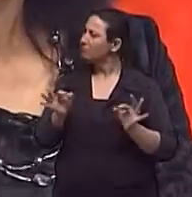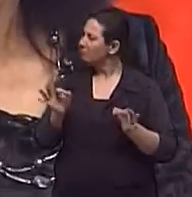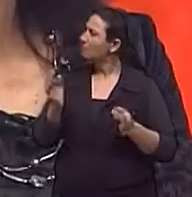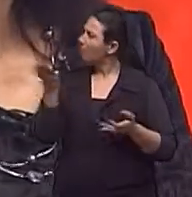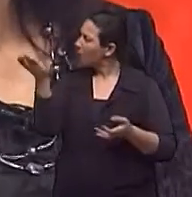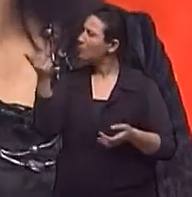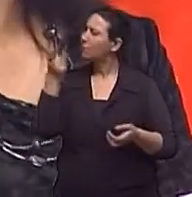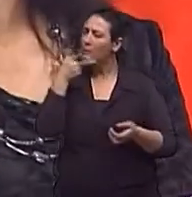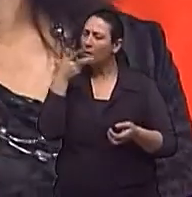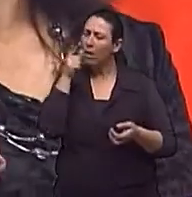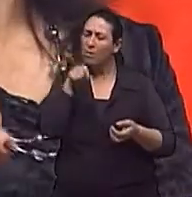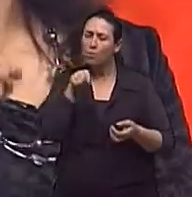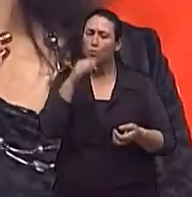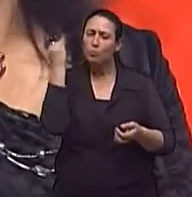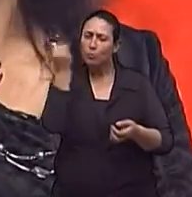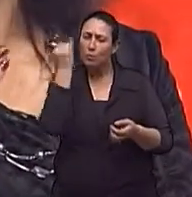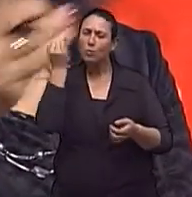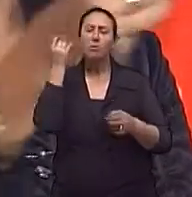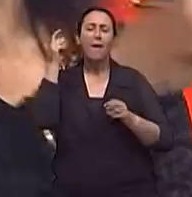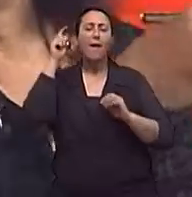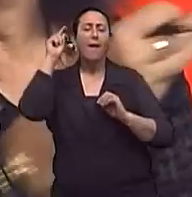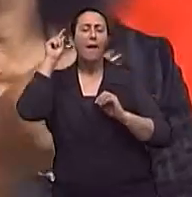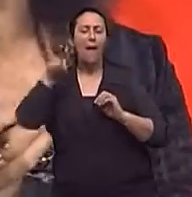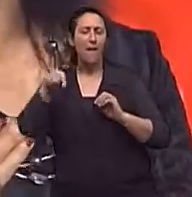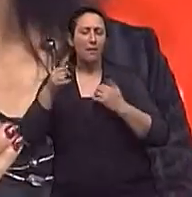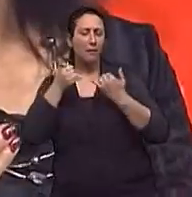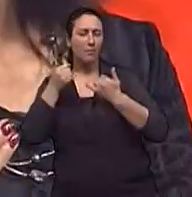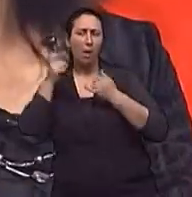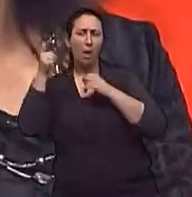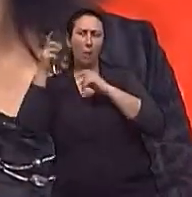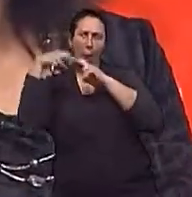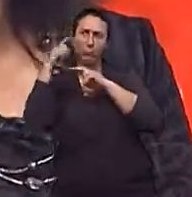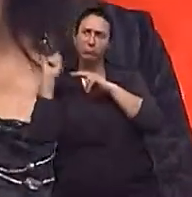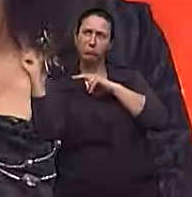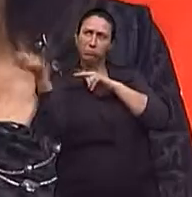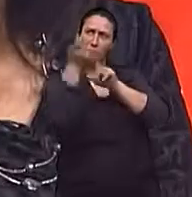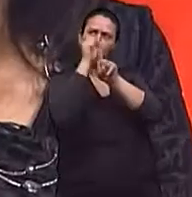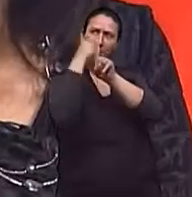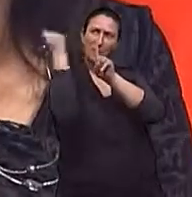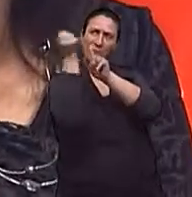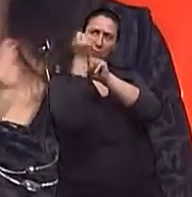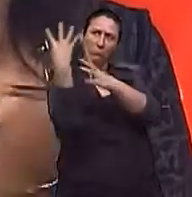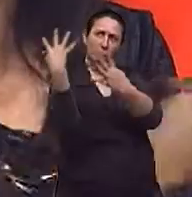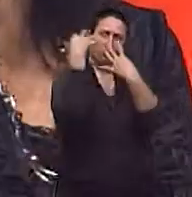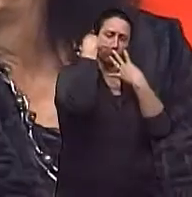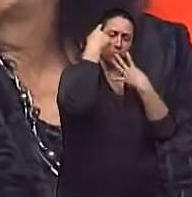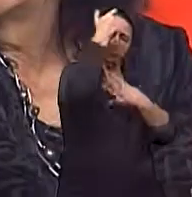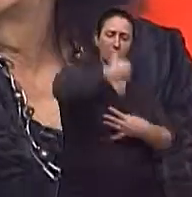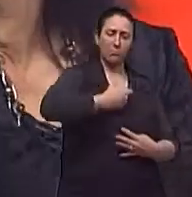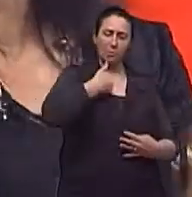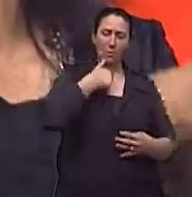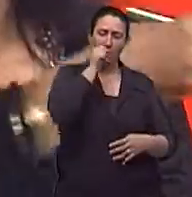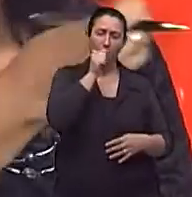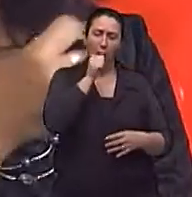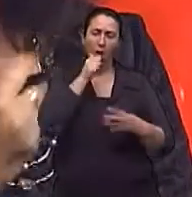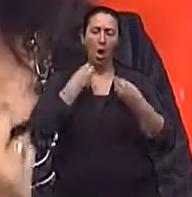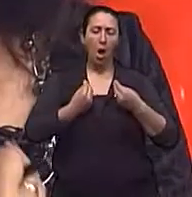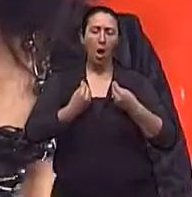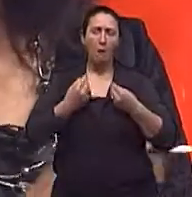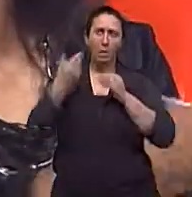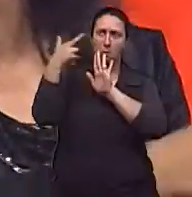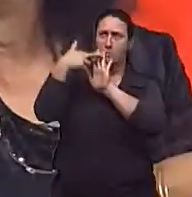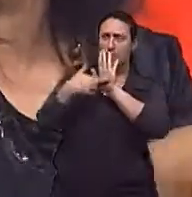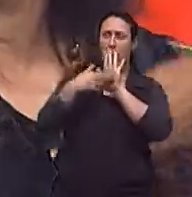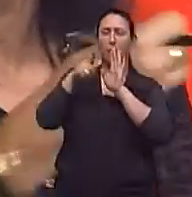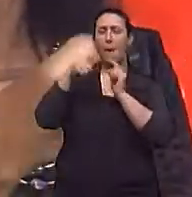neste ser que foi constituído pelo olhar do outro porque nós mulheres somos constituídos com assim pelo